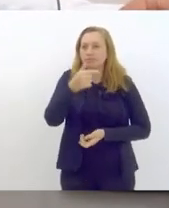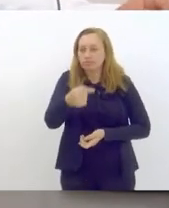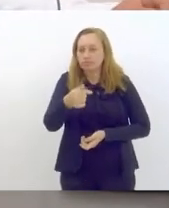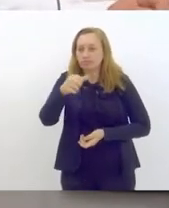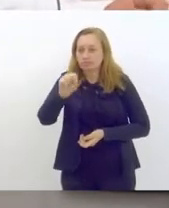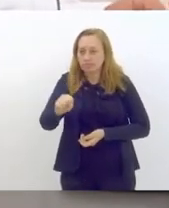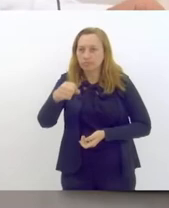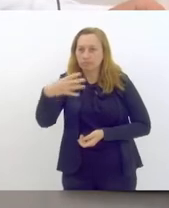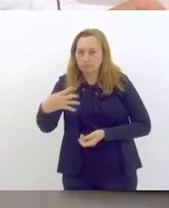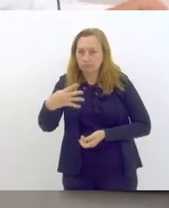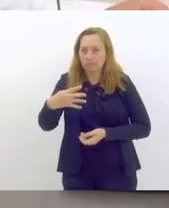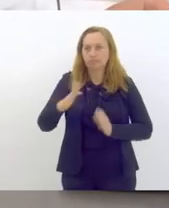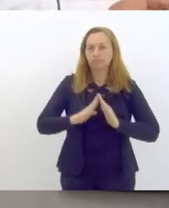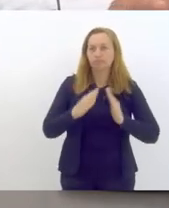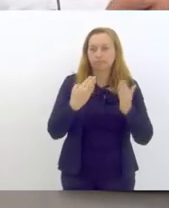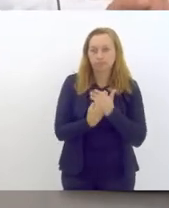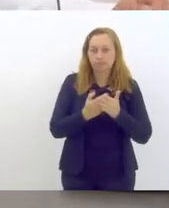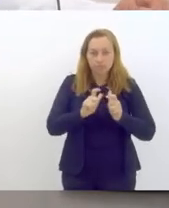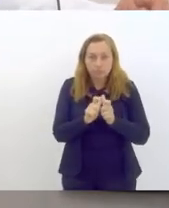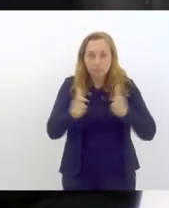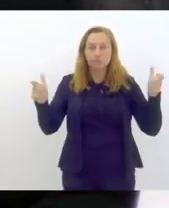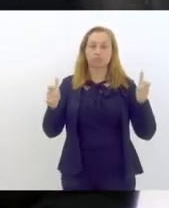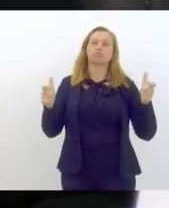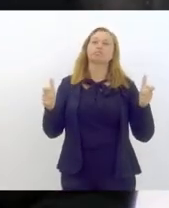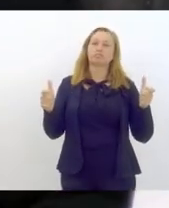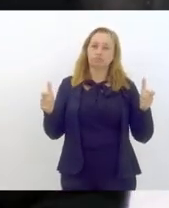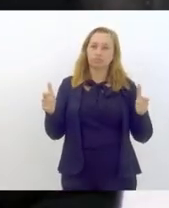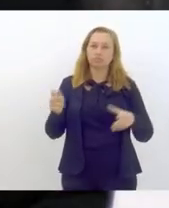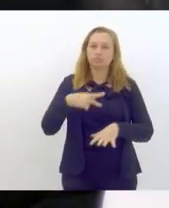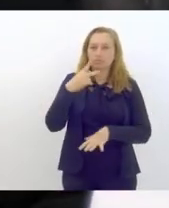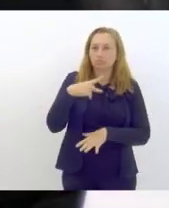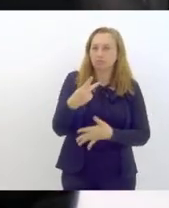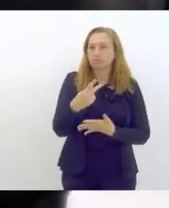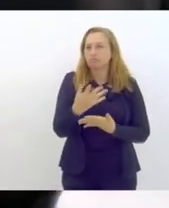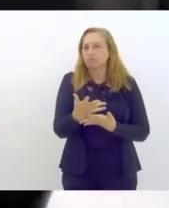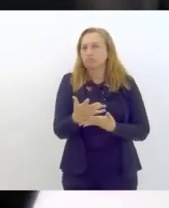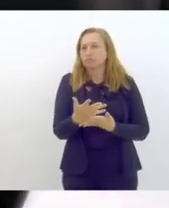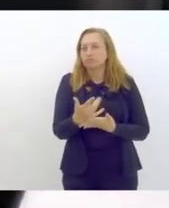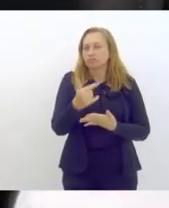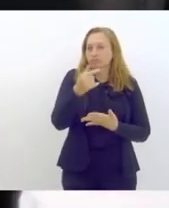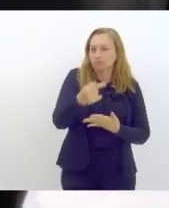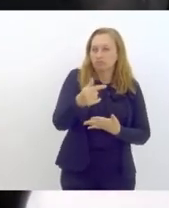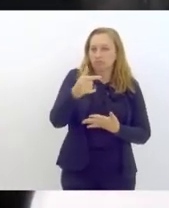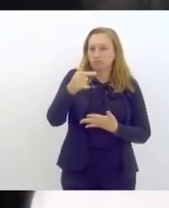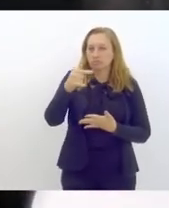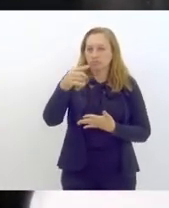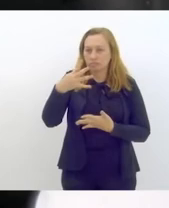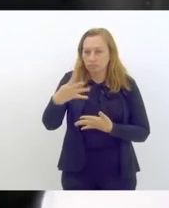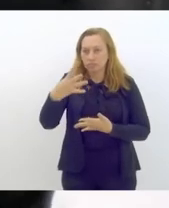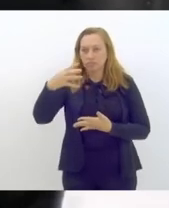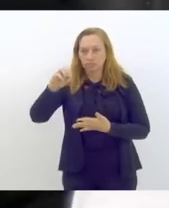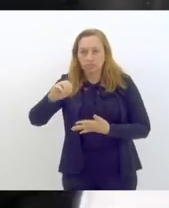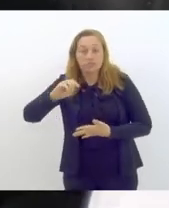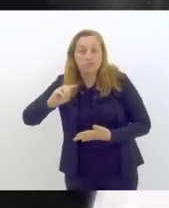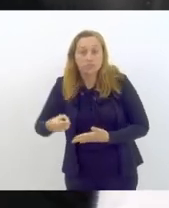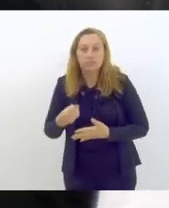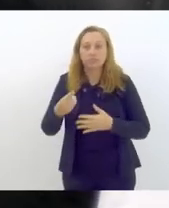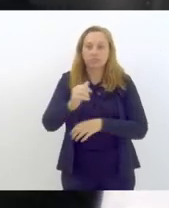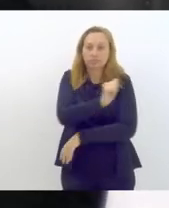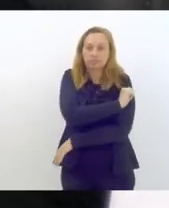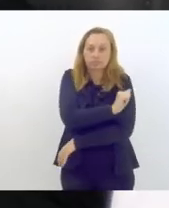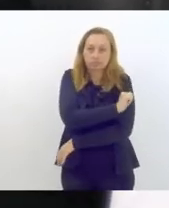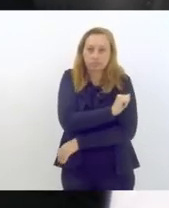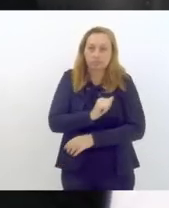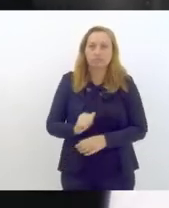1.284 escolas. Isso é uma massa imensa. Estamos falando de cerca de 740 mil alunos. E esse projeto,